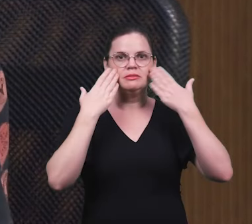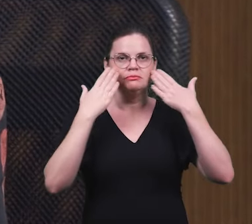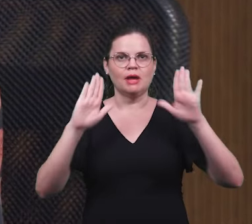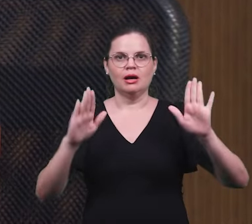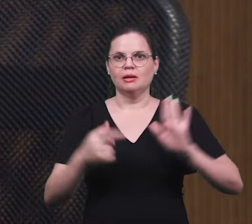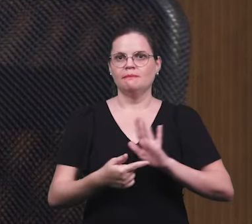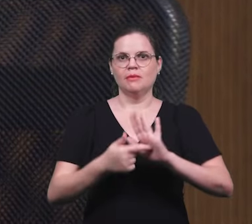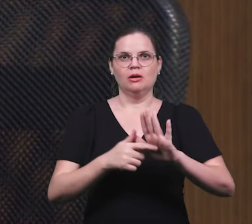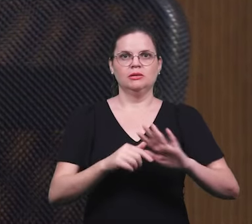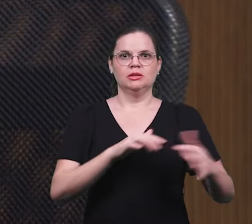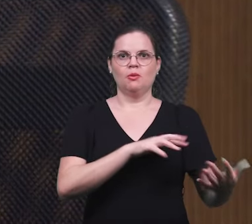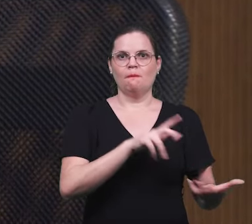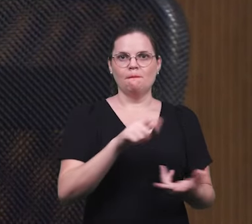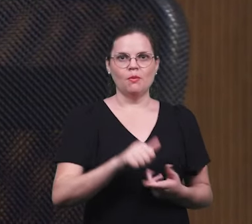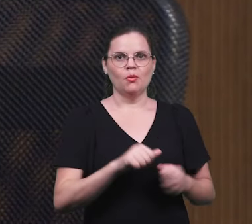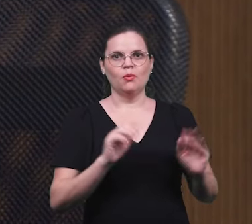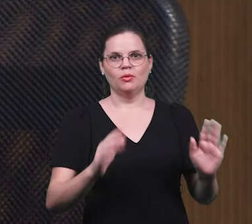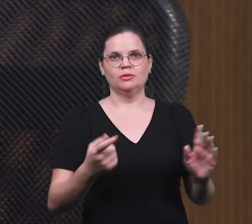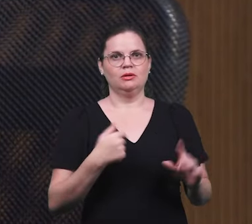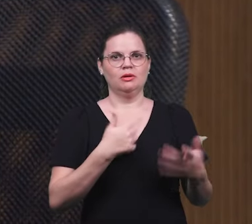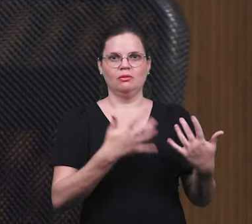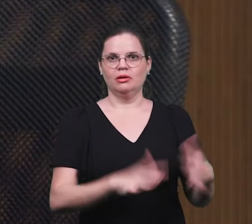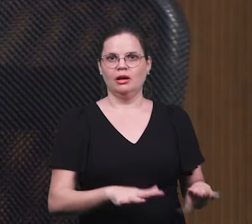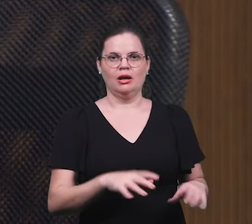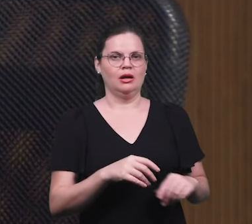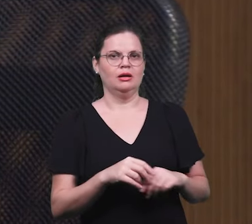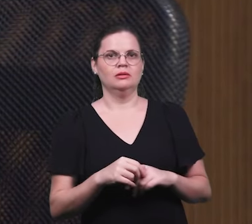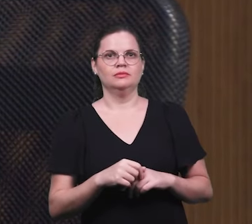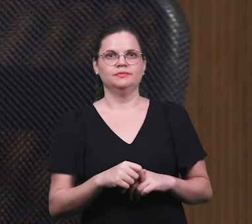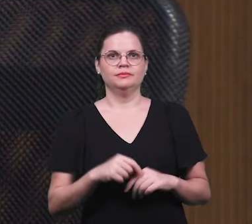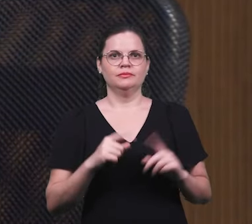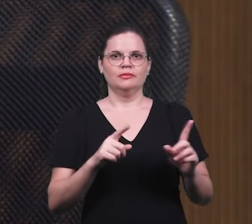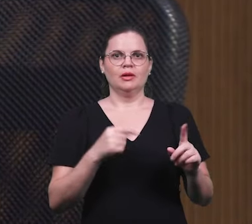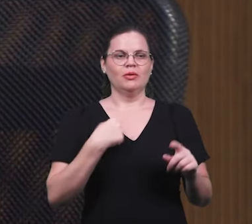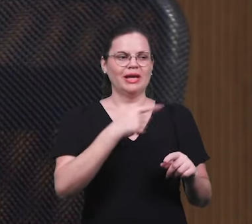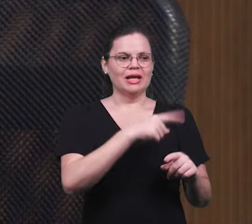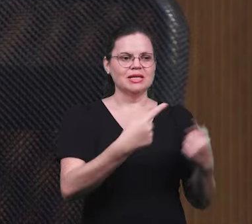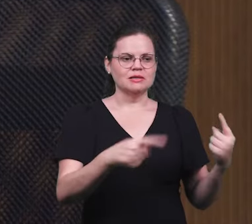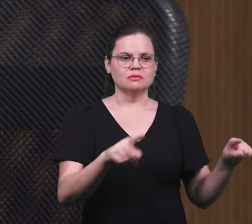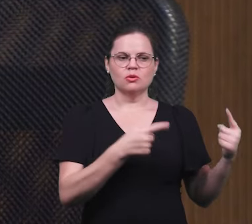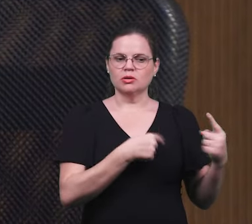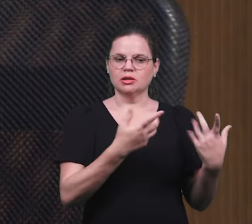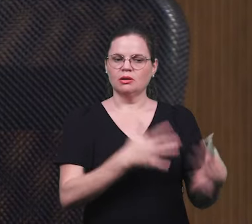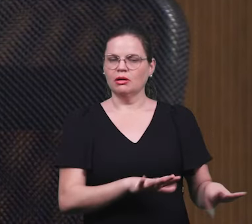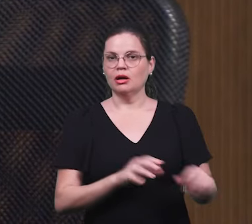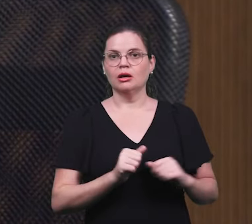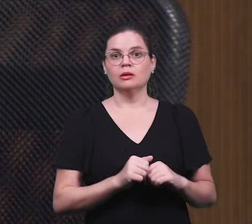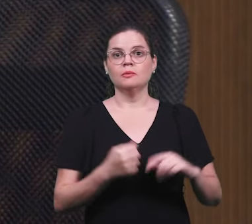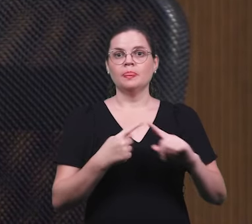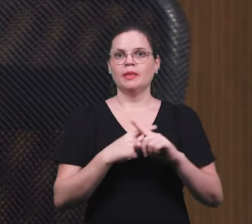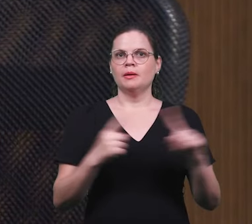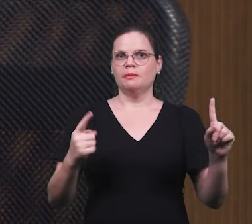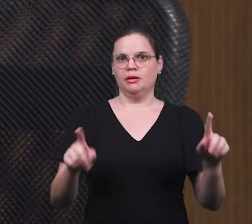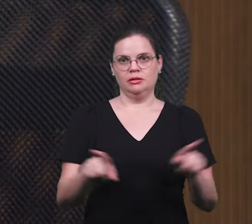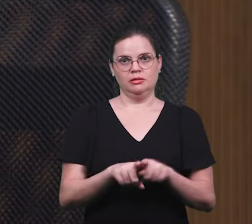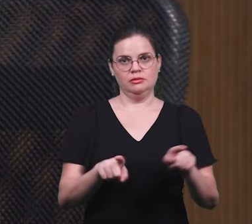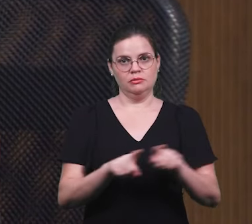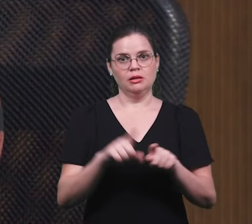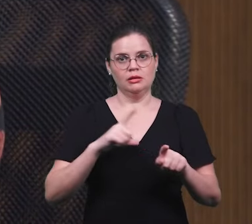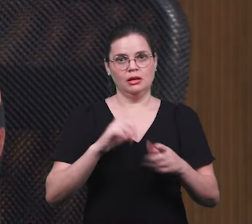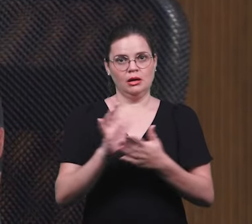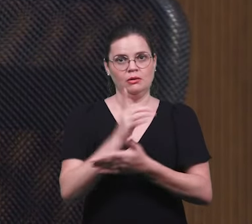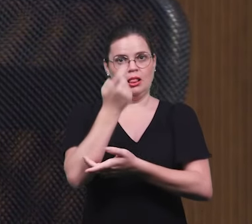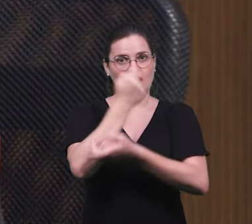né? Aquilo que o mundo consome, eu não vou consumir. Aquilo que o mundo ouve, eu não vou ouvir. Mas nós temos hoje